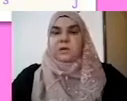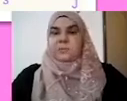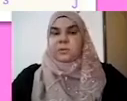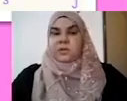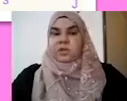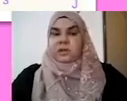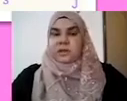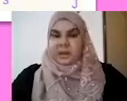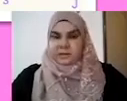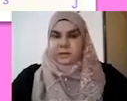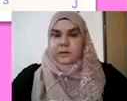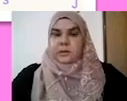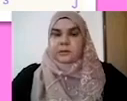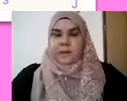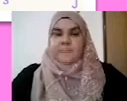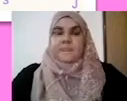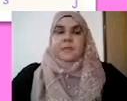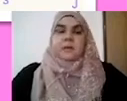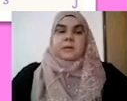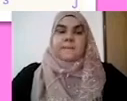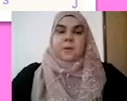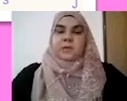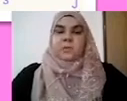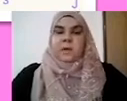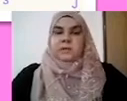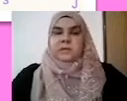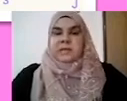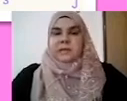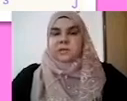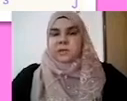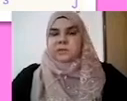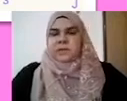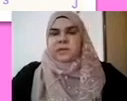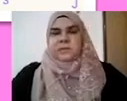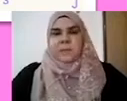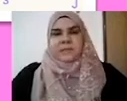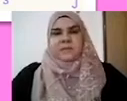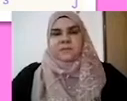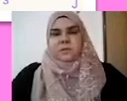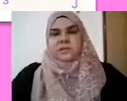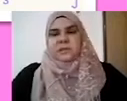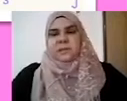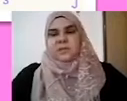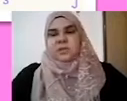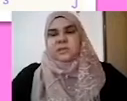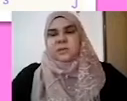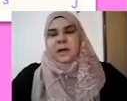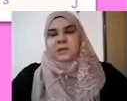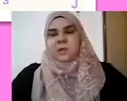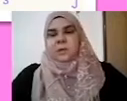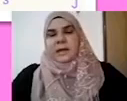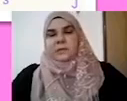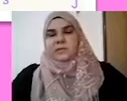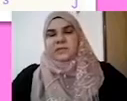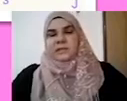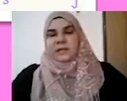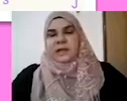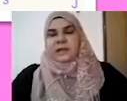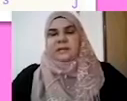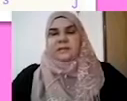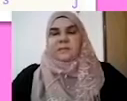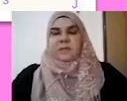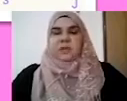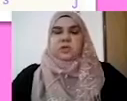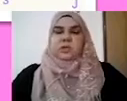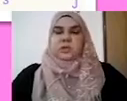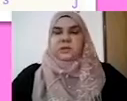quem é correspondente a quem, tá? Depois, quais os lados correspondentes? Basta ver os que têm medidas iguais. Ó, o lado CD,